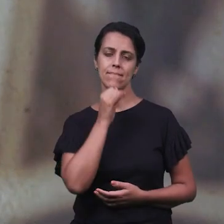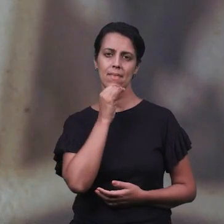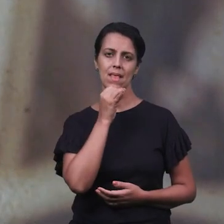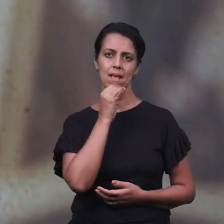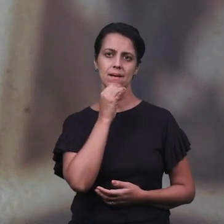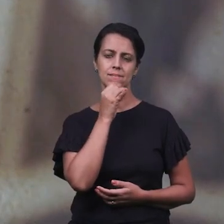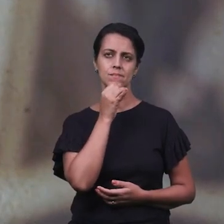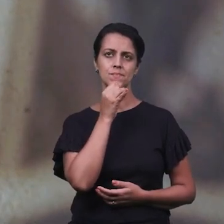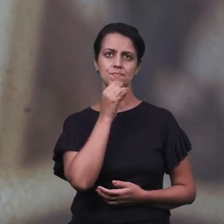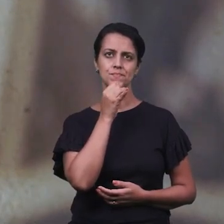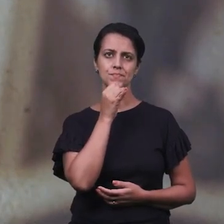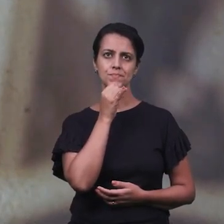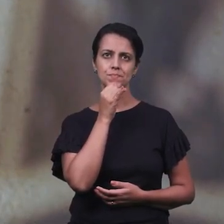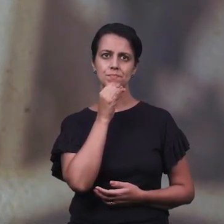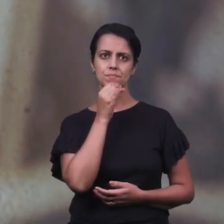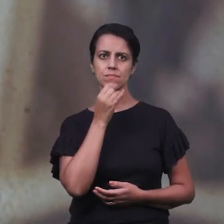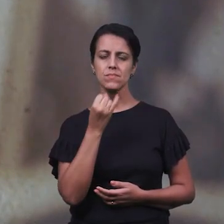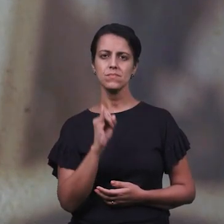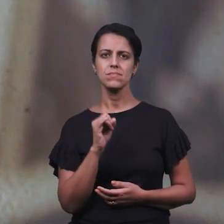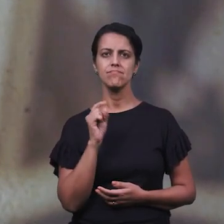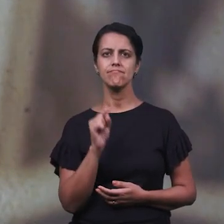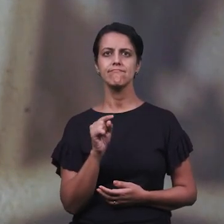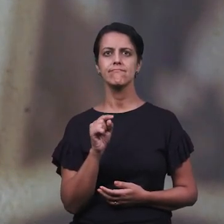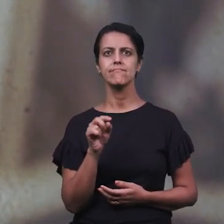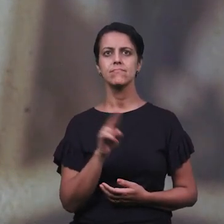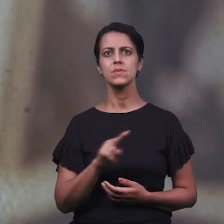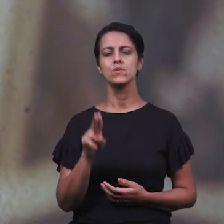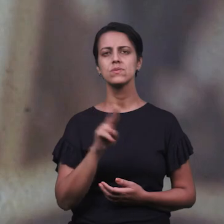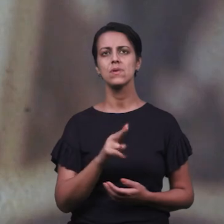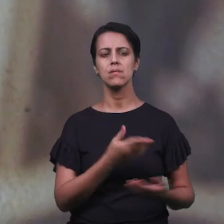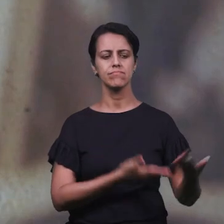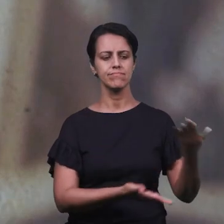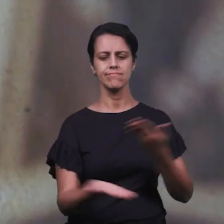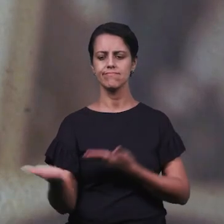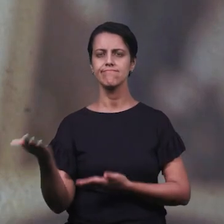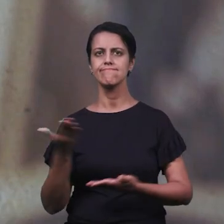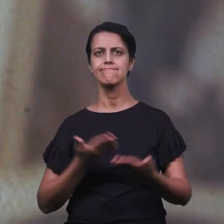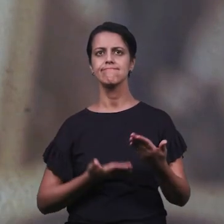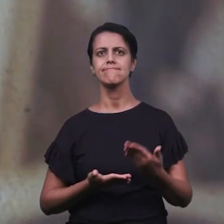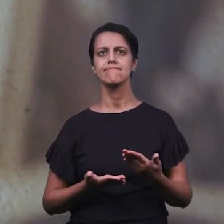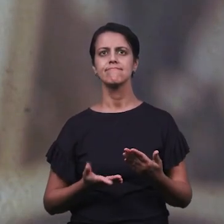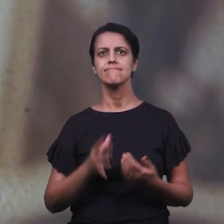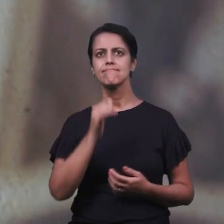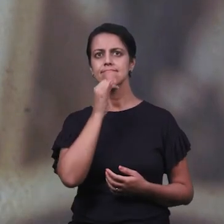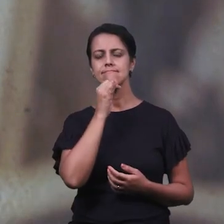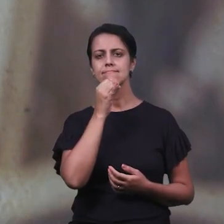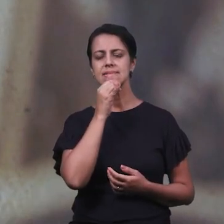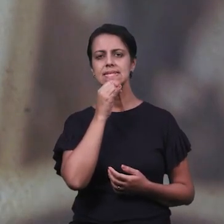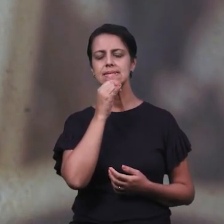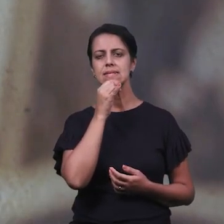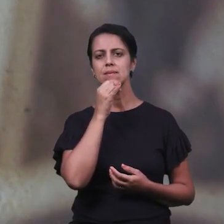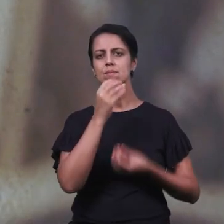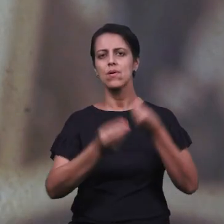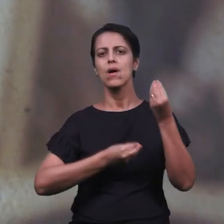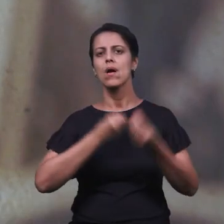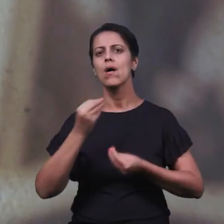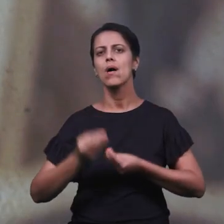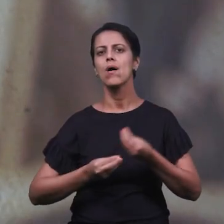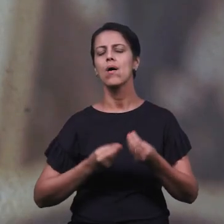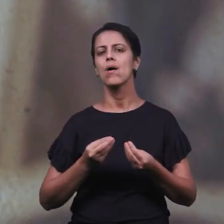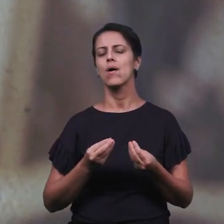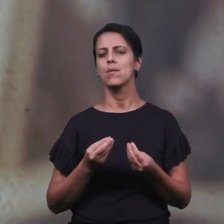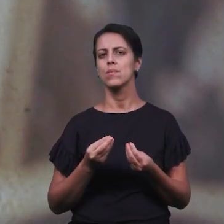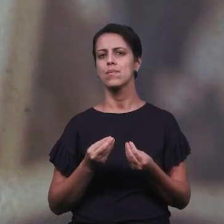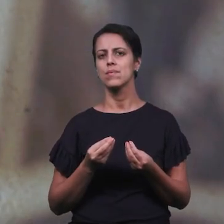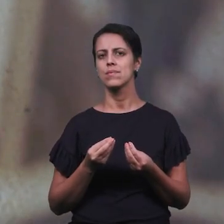exemplo, você vai usar a conciliação nos casos em que não há,